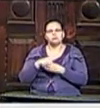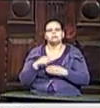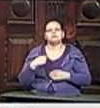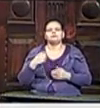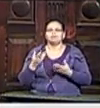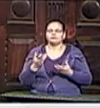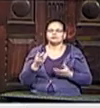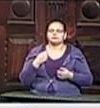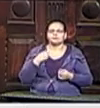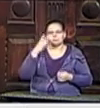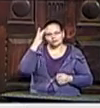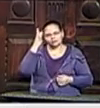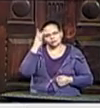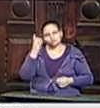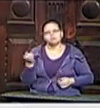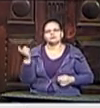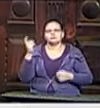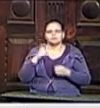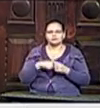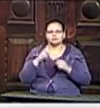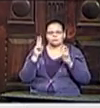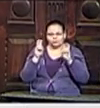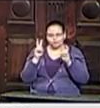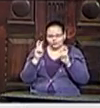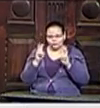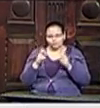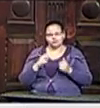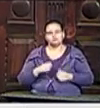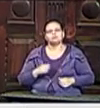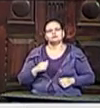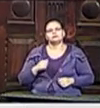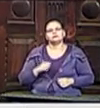contribuição e amanhã voltarei a este último tema